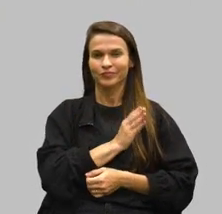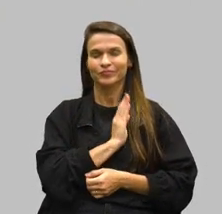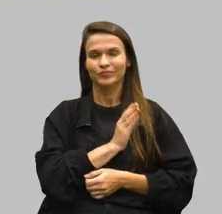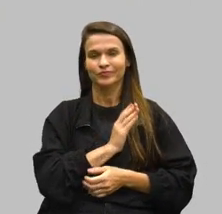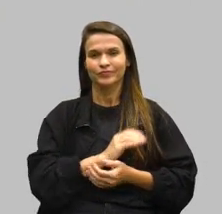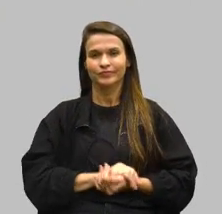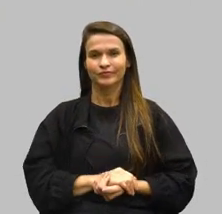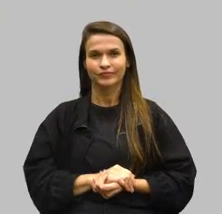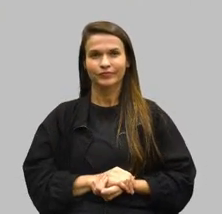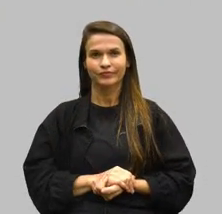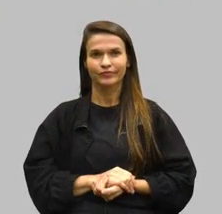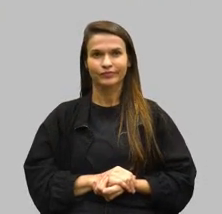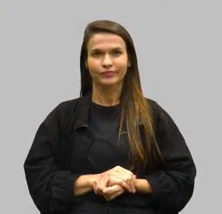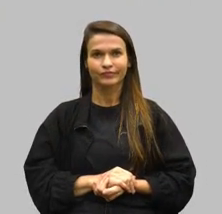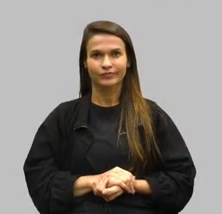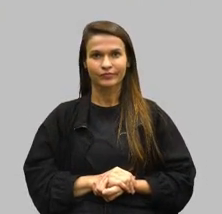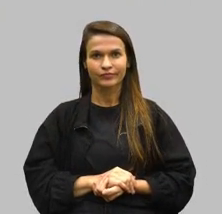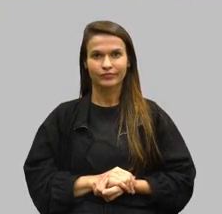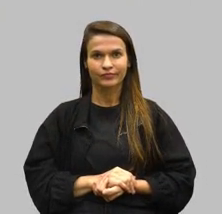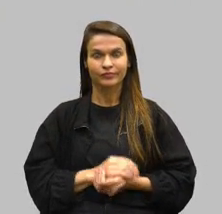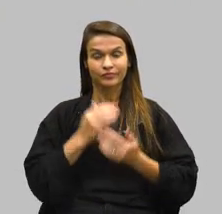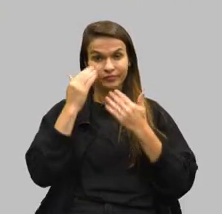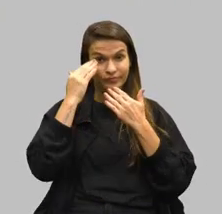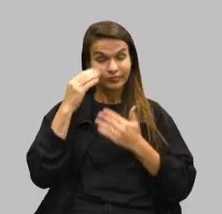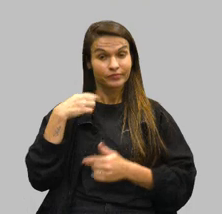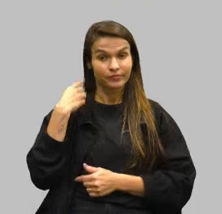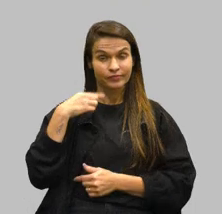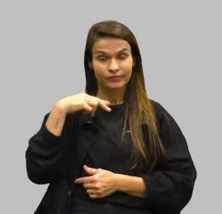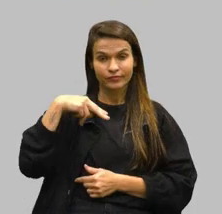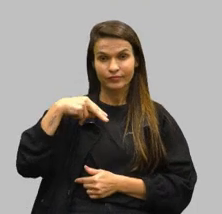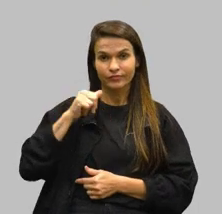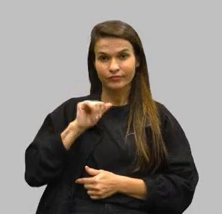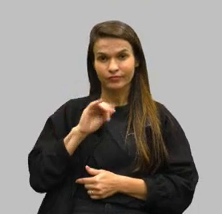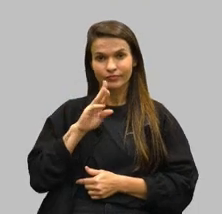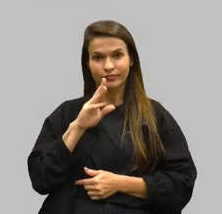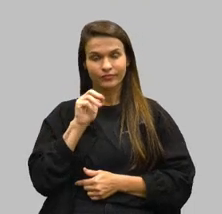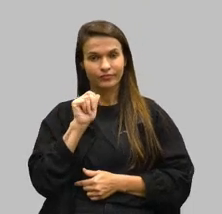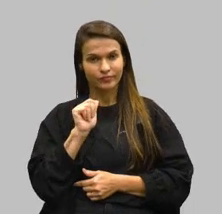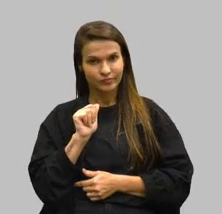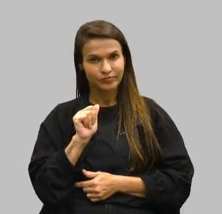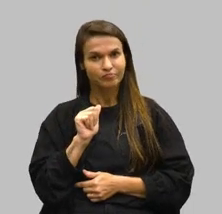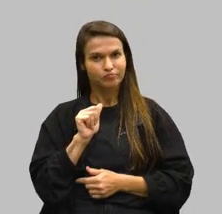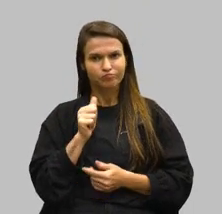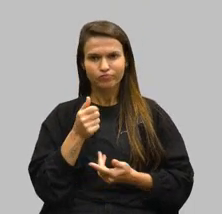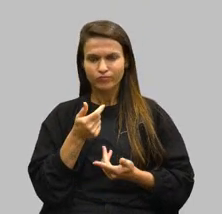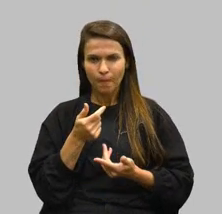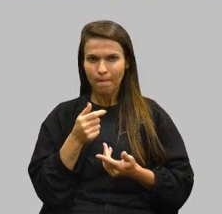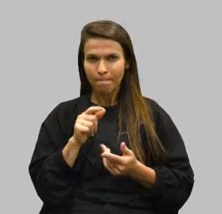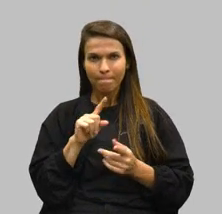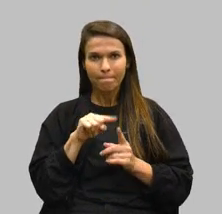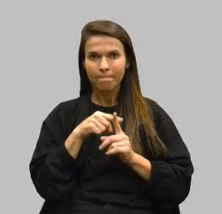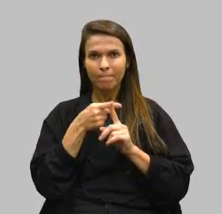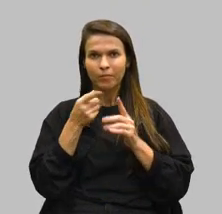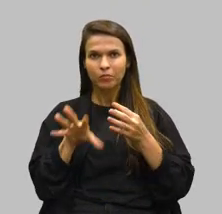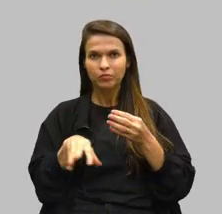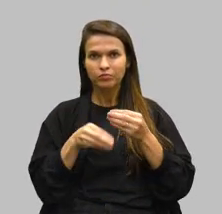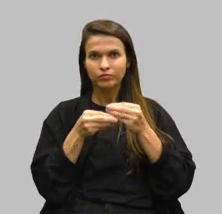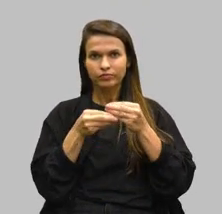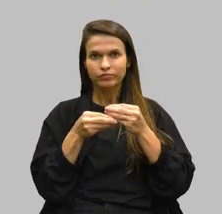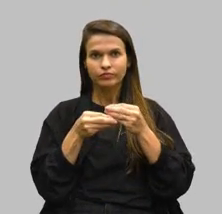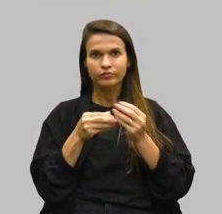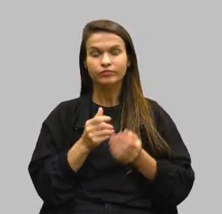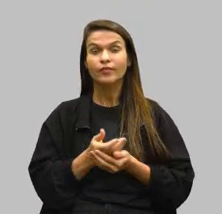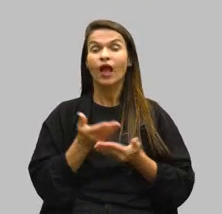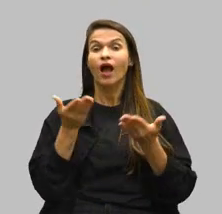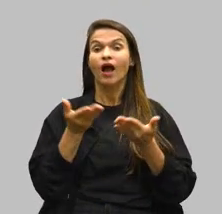coraçãoo Obrigada deputada Naiara indag se mais alguma consideração passo